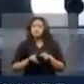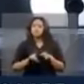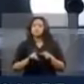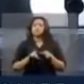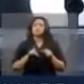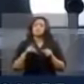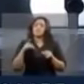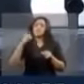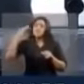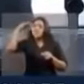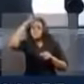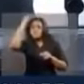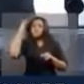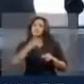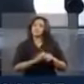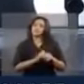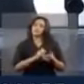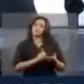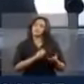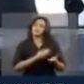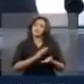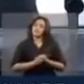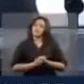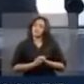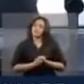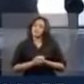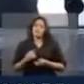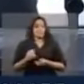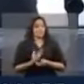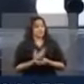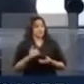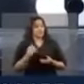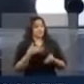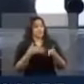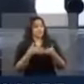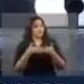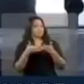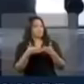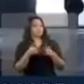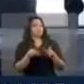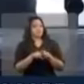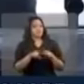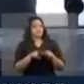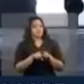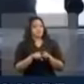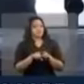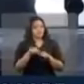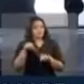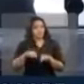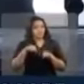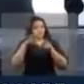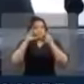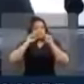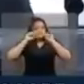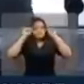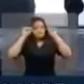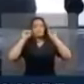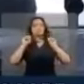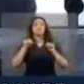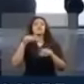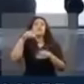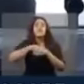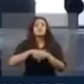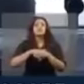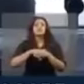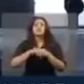sacralidade da vida. Nestes termos, solicitamos ao excelso Supremo Tribunal Federal que vote